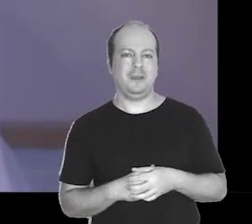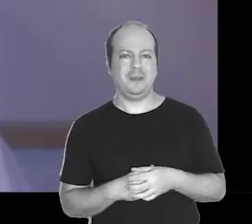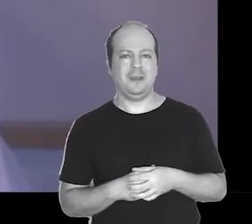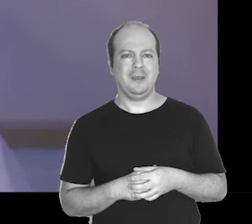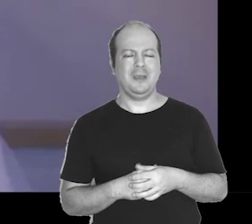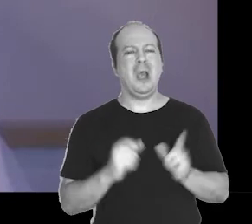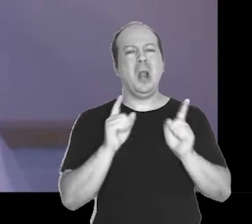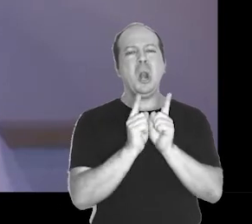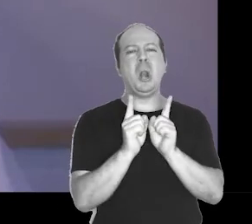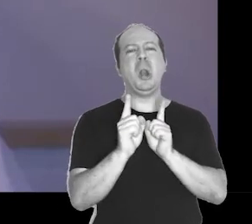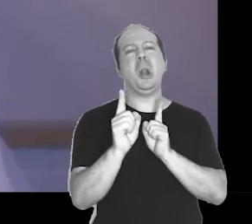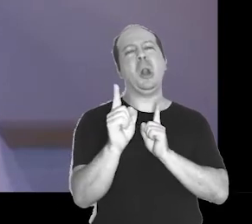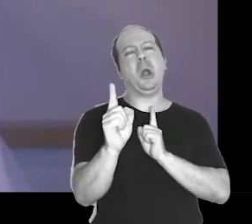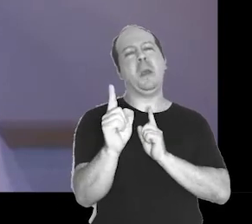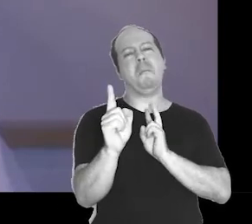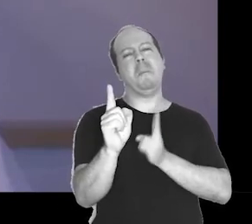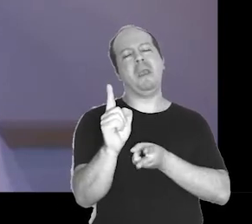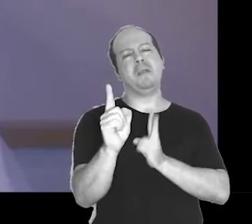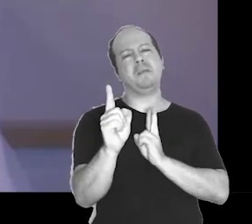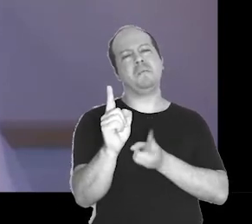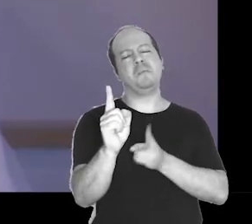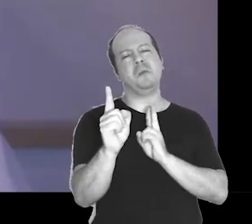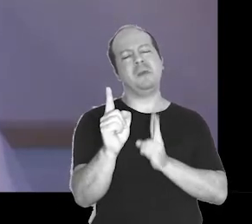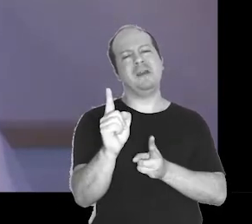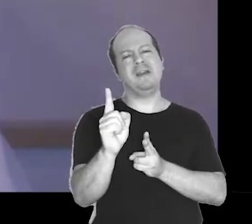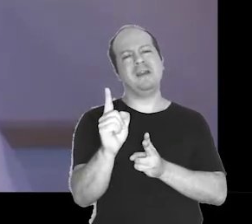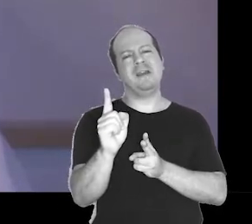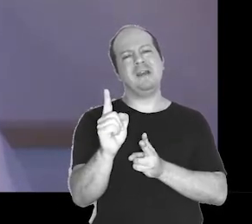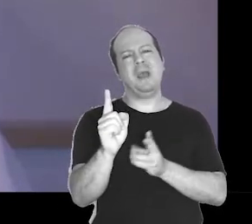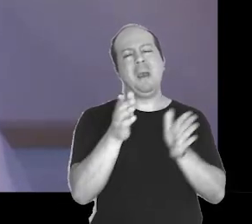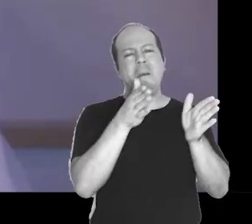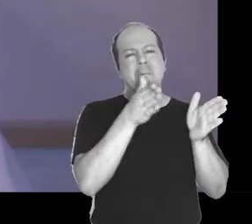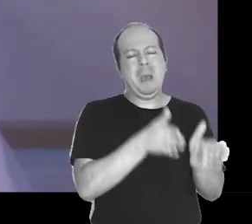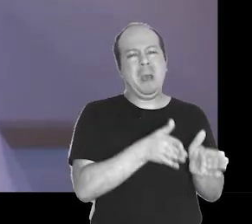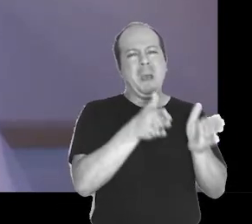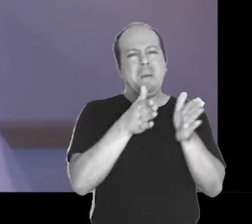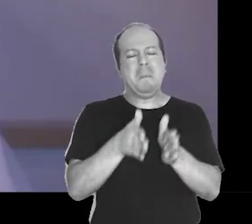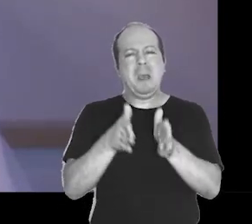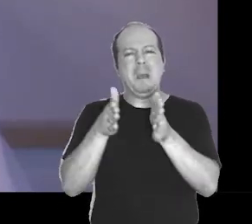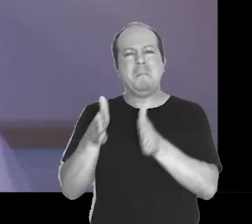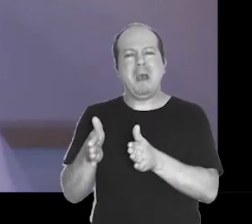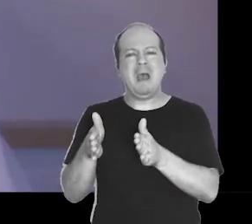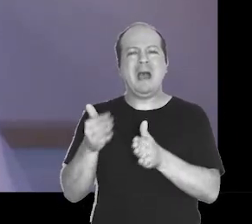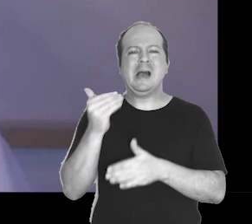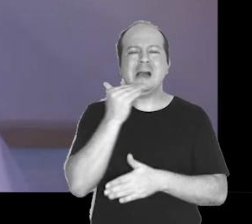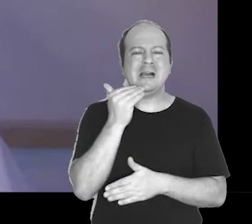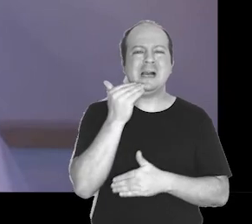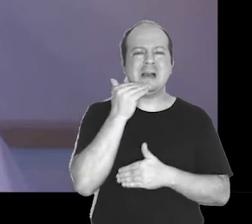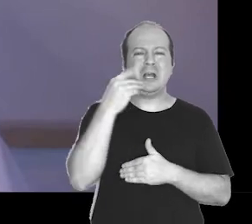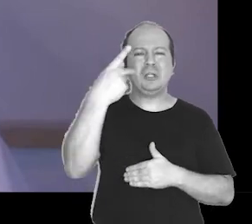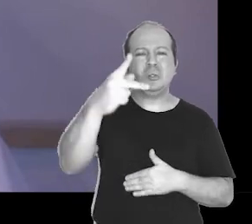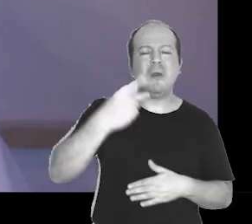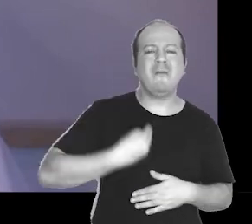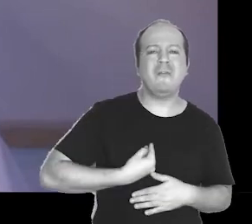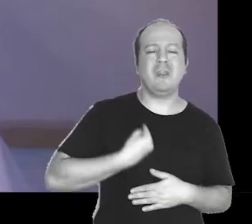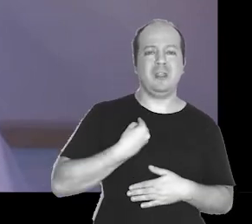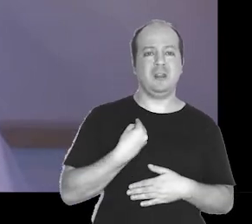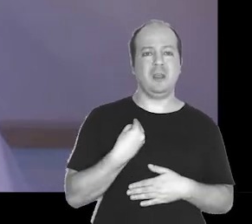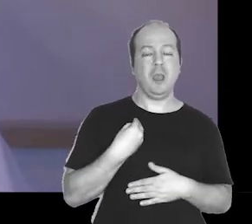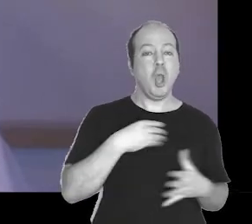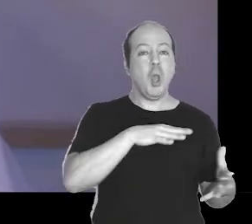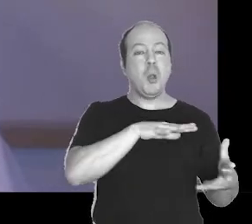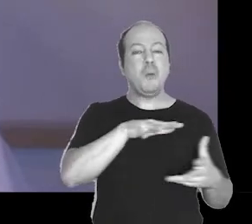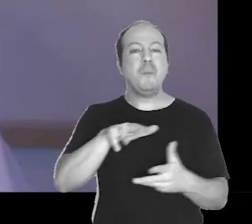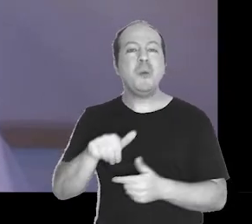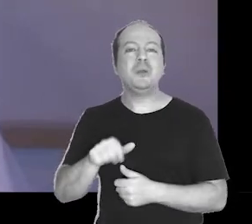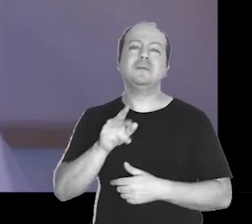tão distantes e com tantas lacunas sobre sua vida, o mundo segue